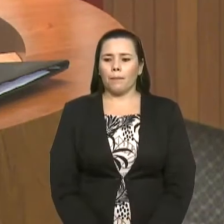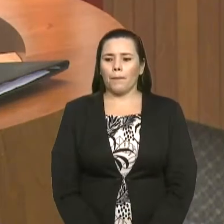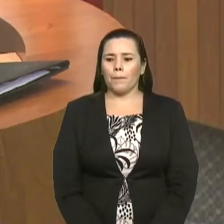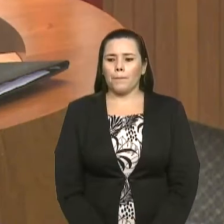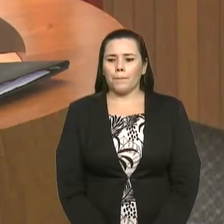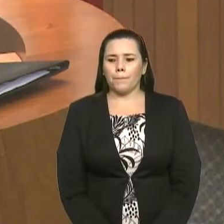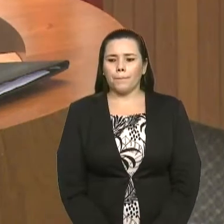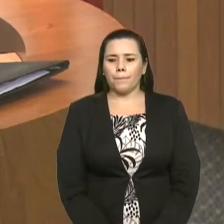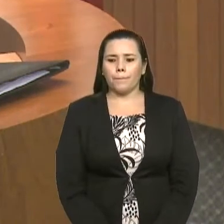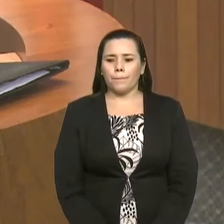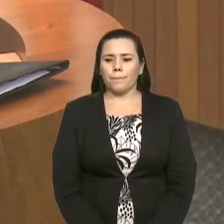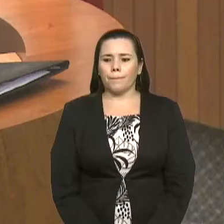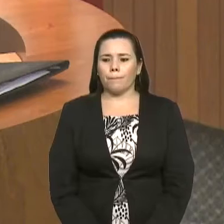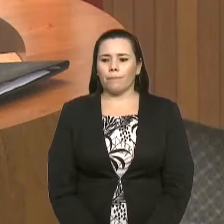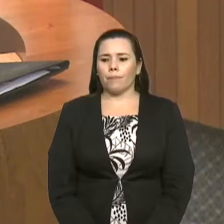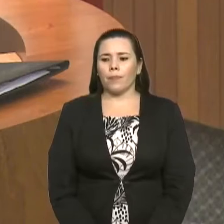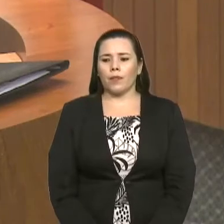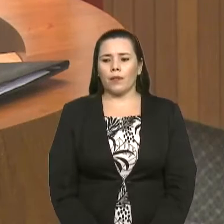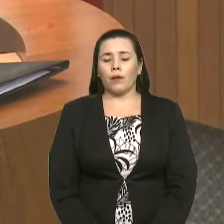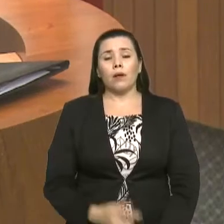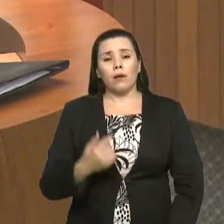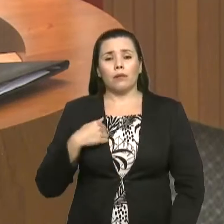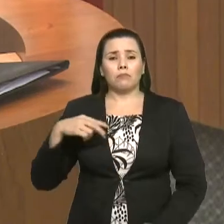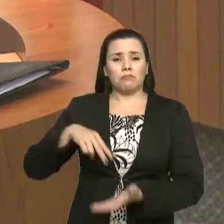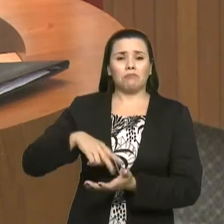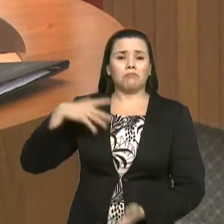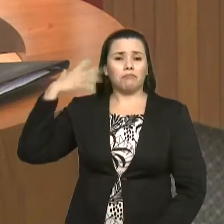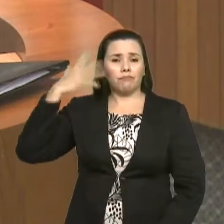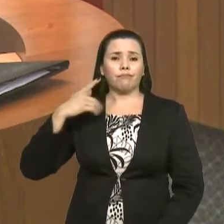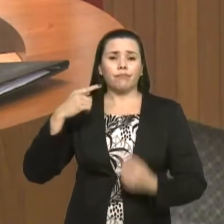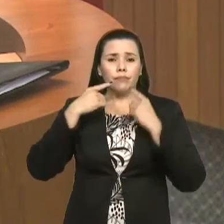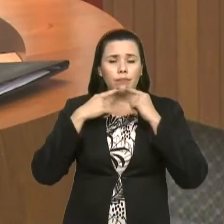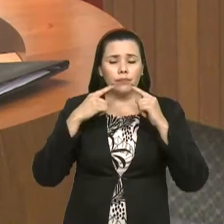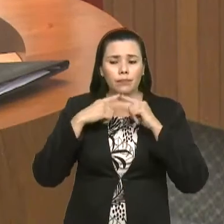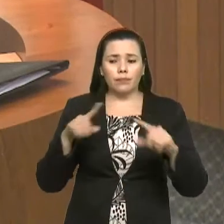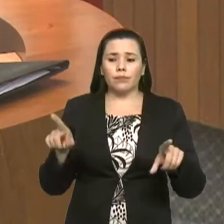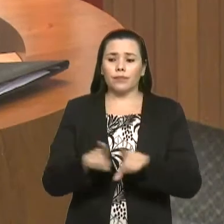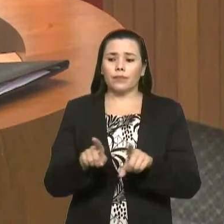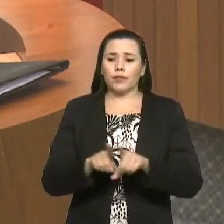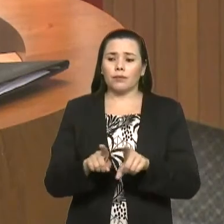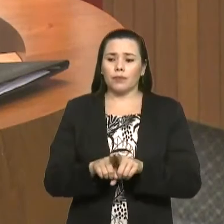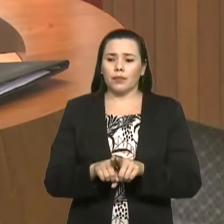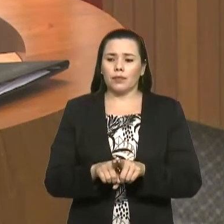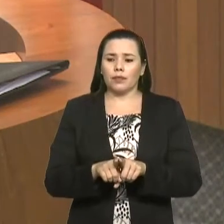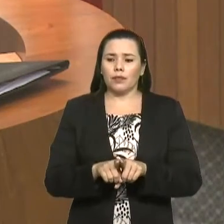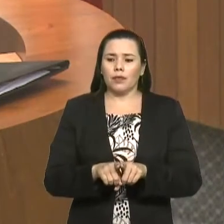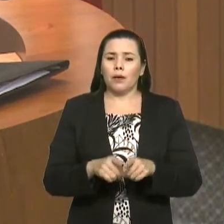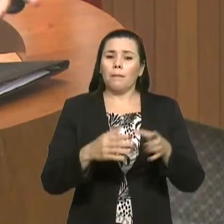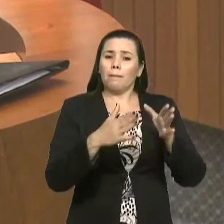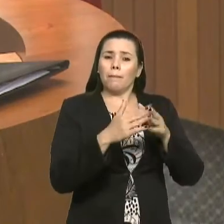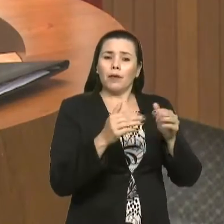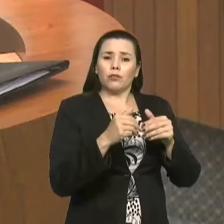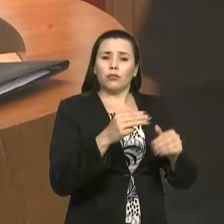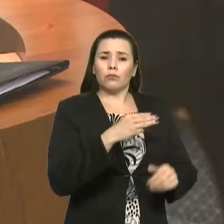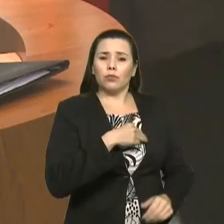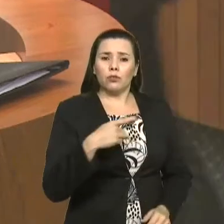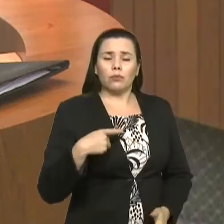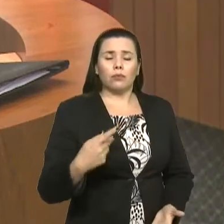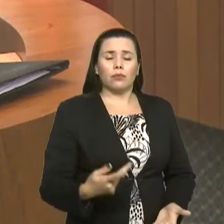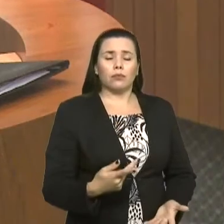nossas ações? Nós podemos fazer na tribuna da Assembleia e podemos provocar os órgãos de fiscalização e controle.